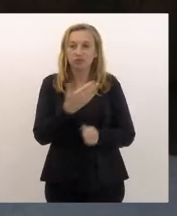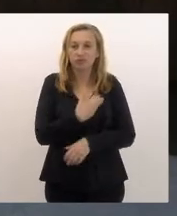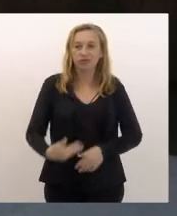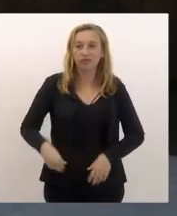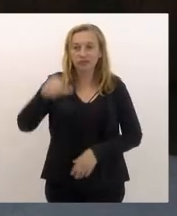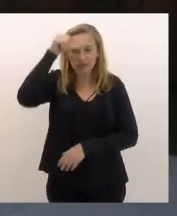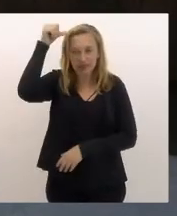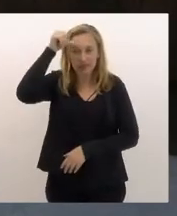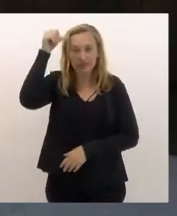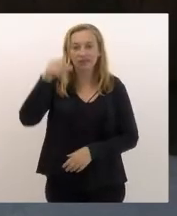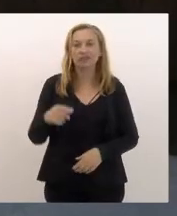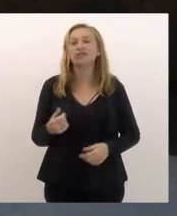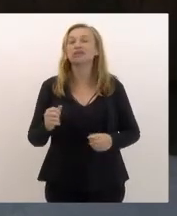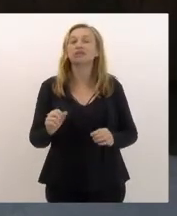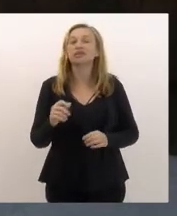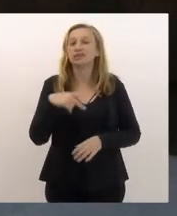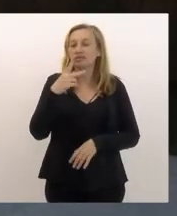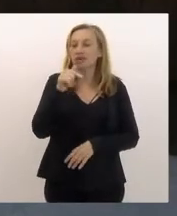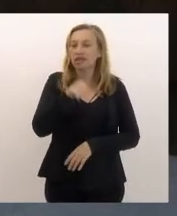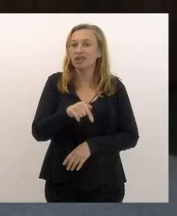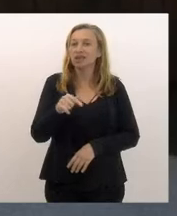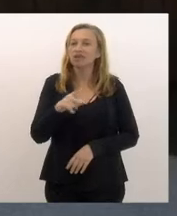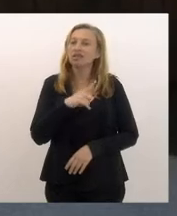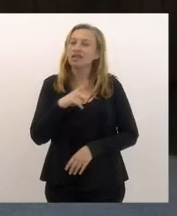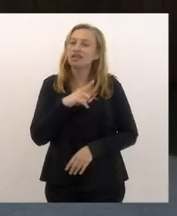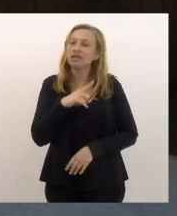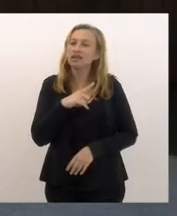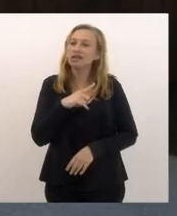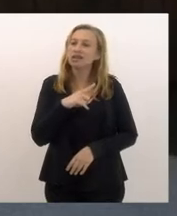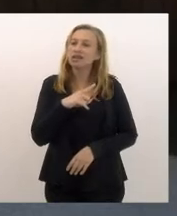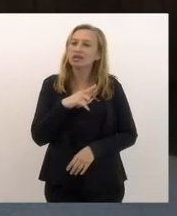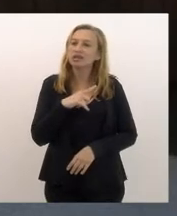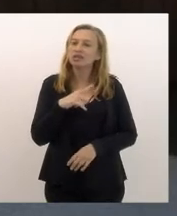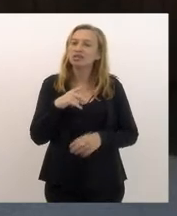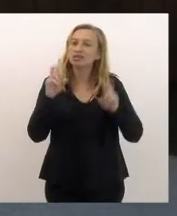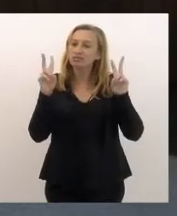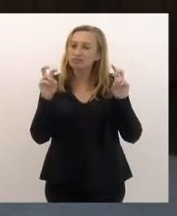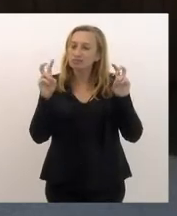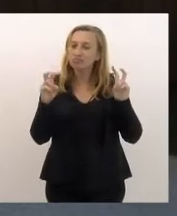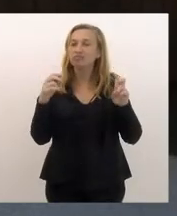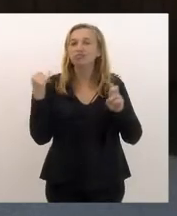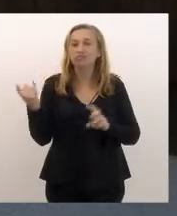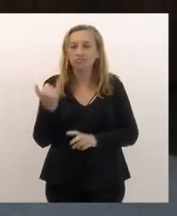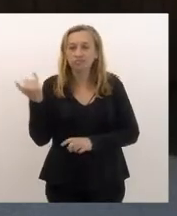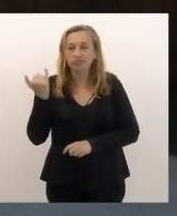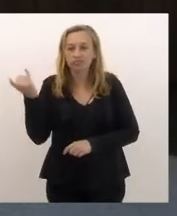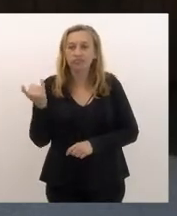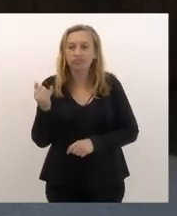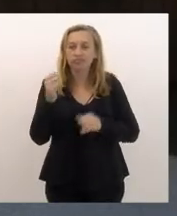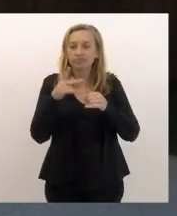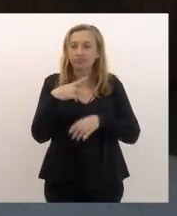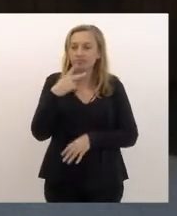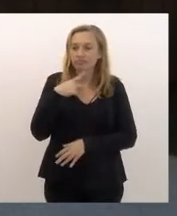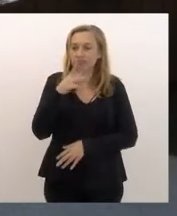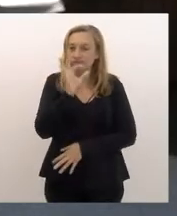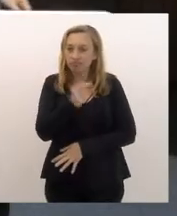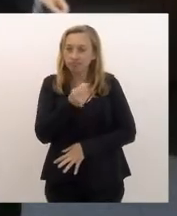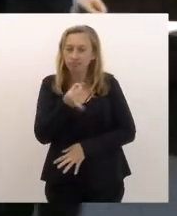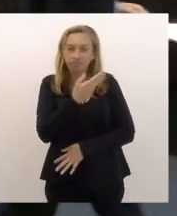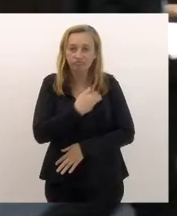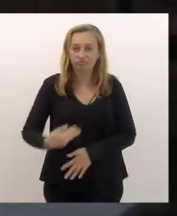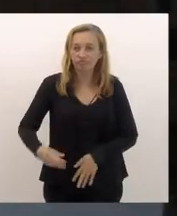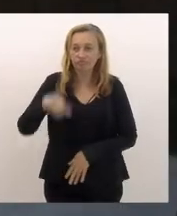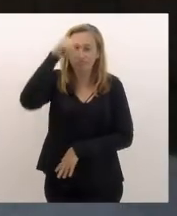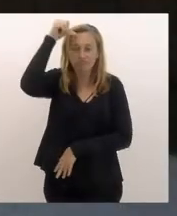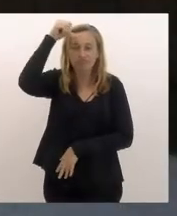que o deputado Knoploch traz à baila aqui, há algo que merece também o destaque, é o seguinte: o discurso efetivo do governador